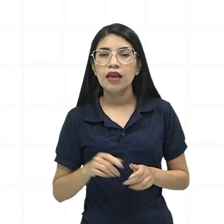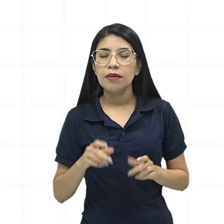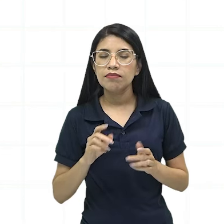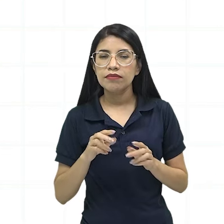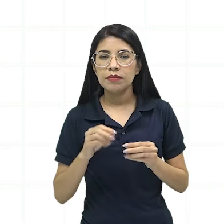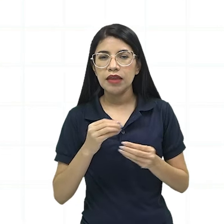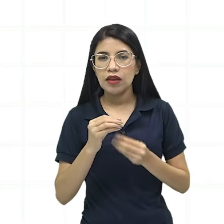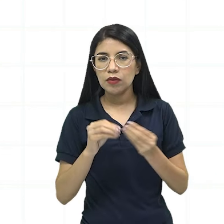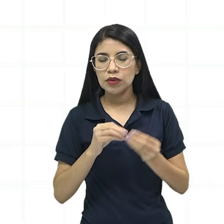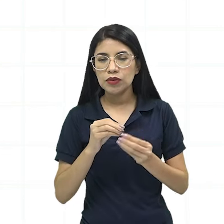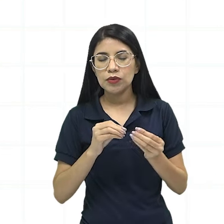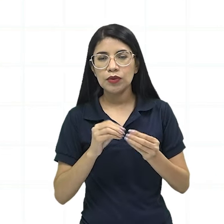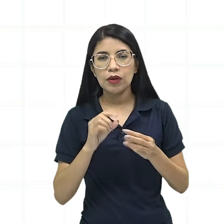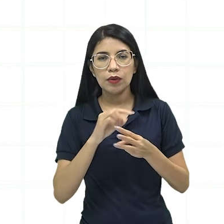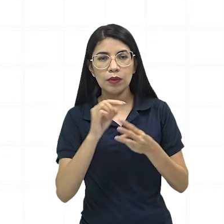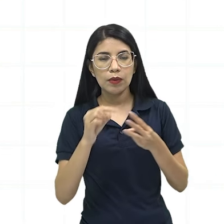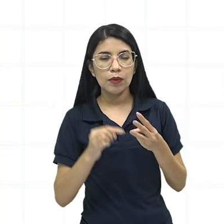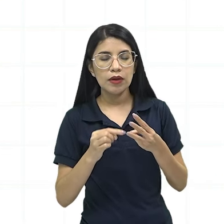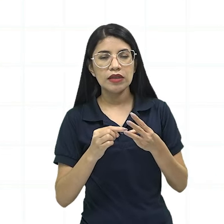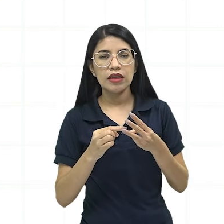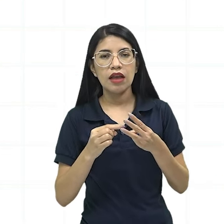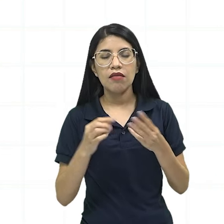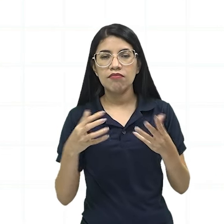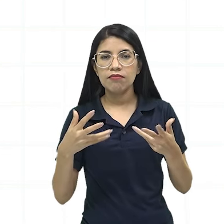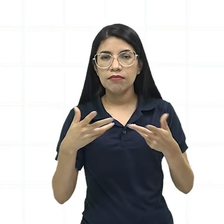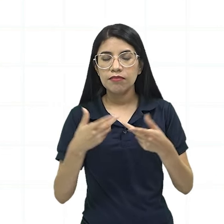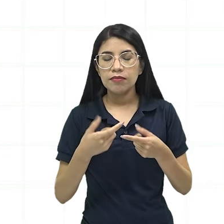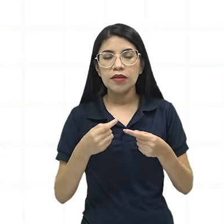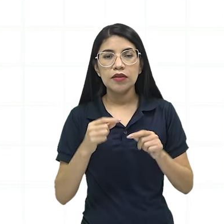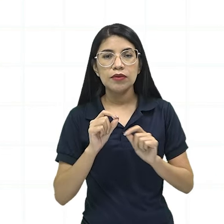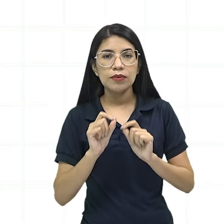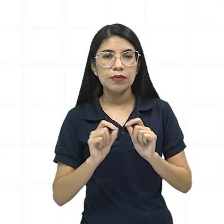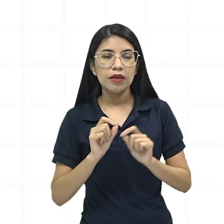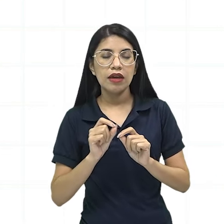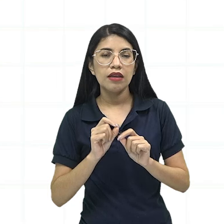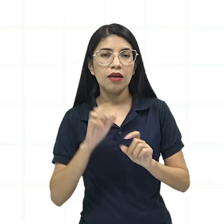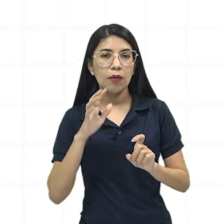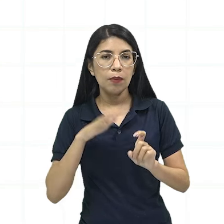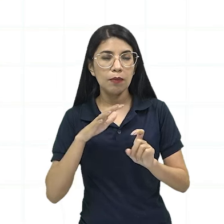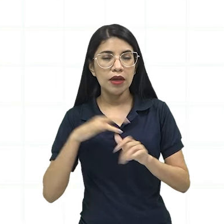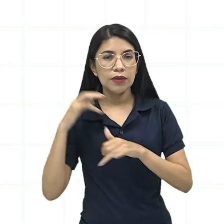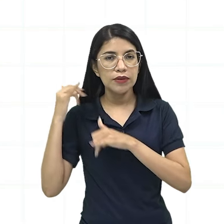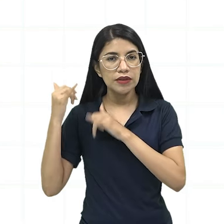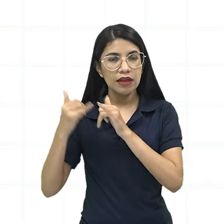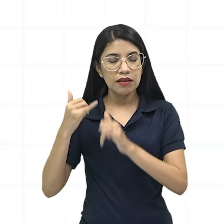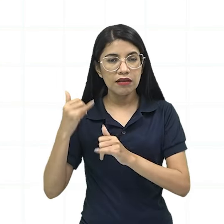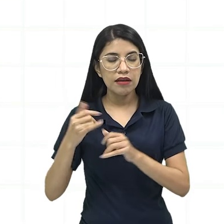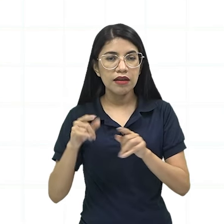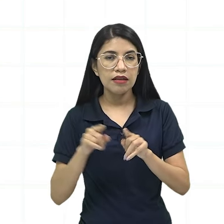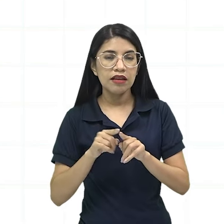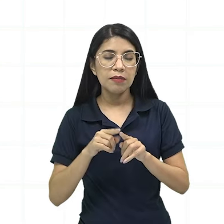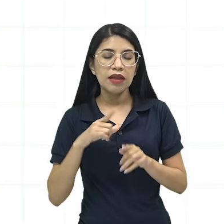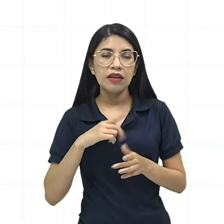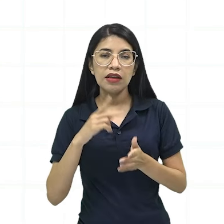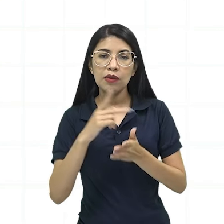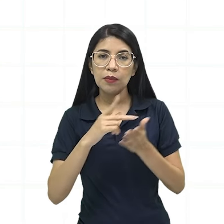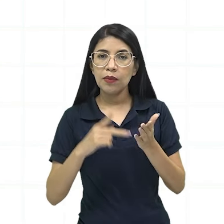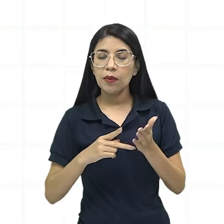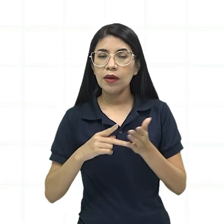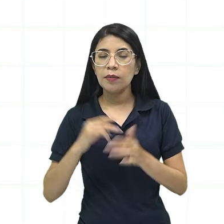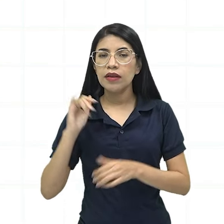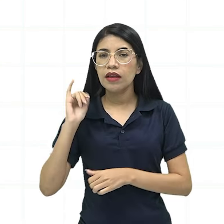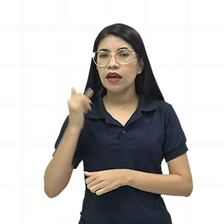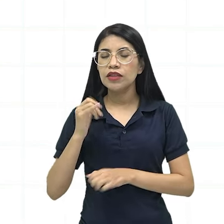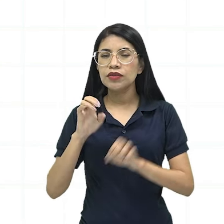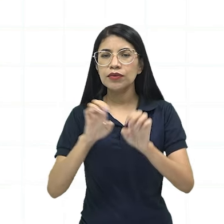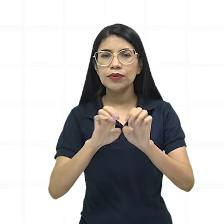mitológica, de natureza fantástica, maravilhosa. E nós temos o poema narrativo. Como é que é a estrutura